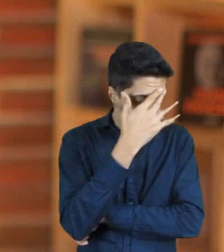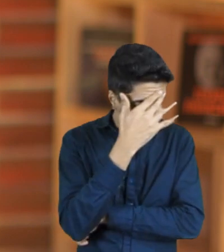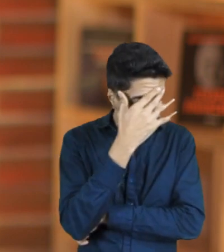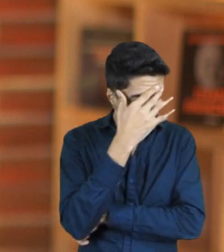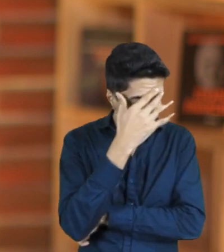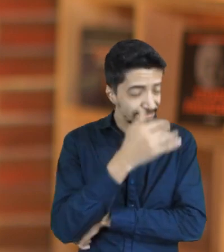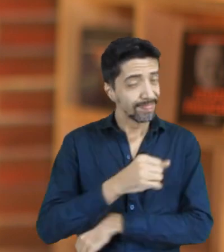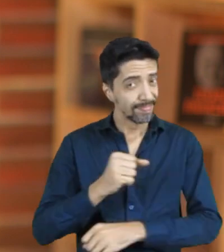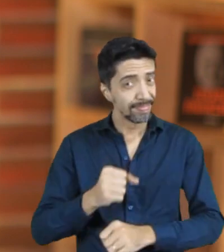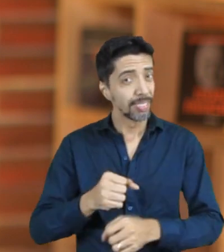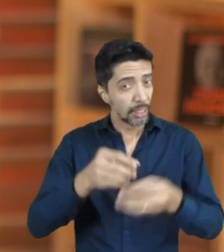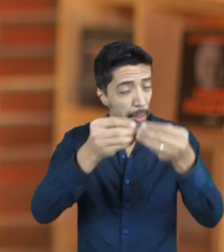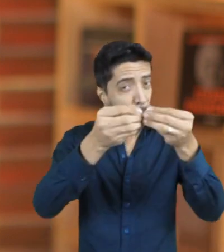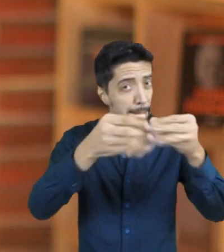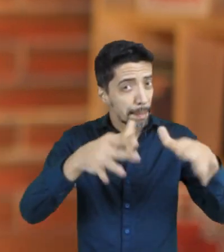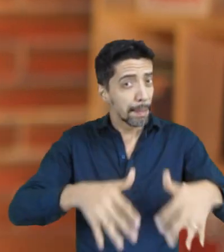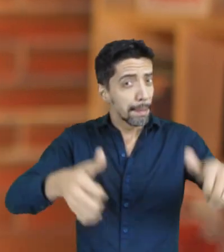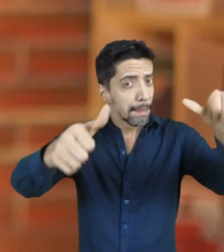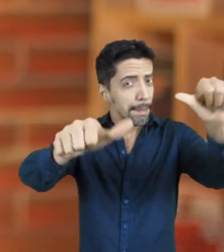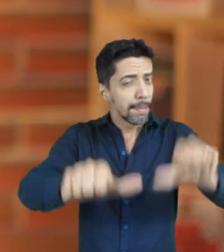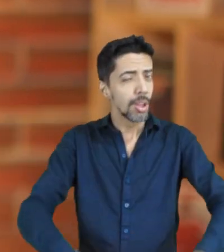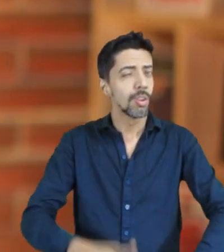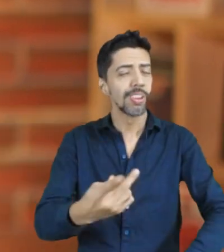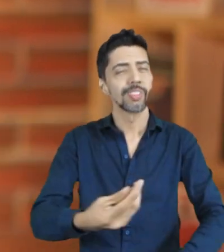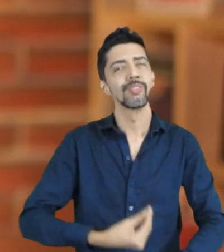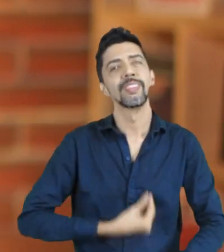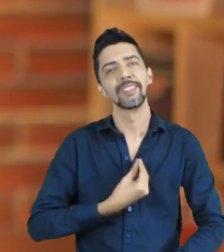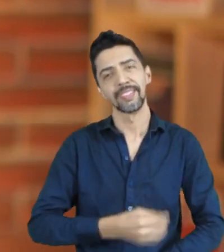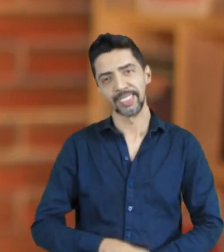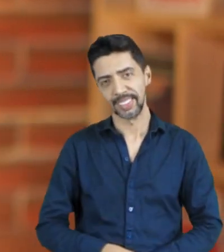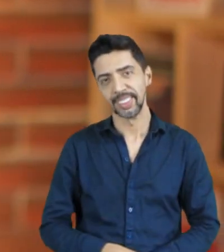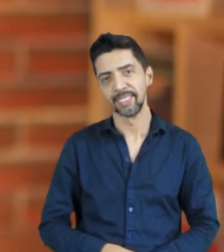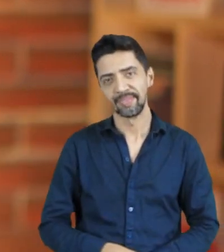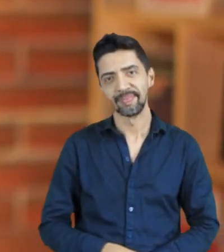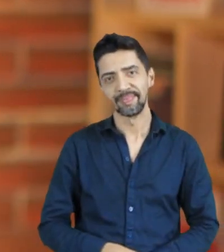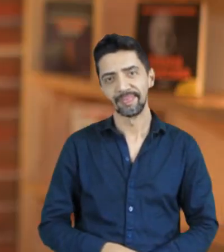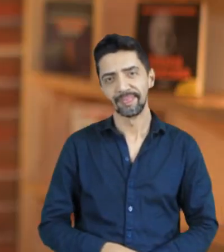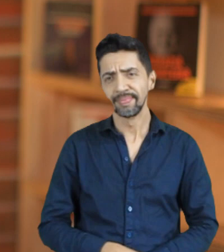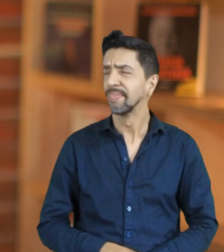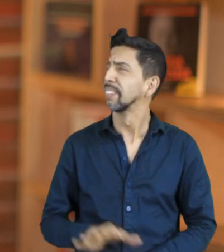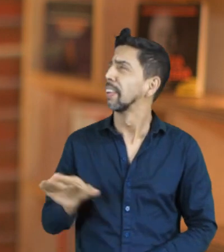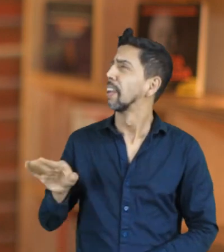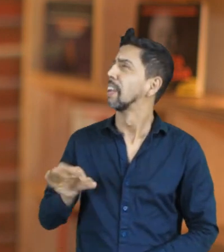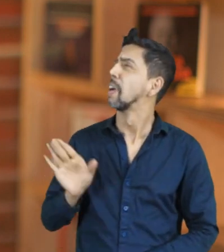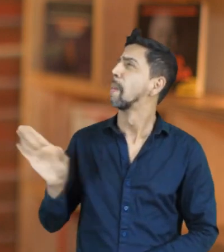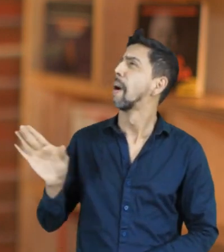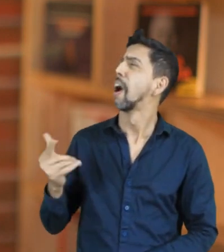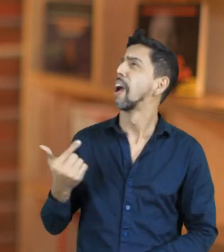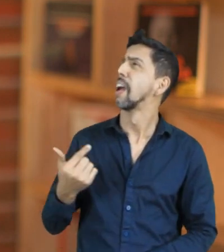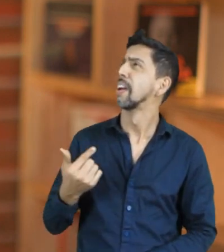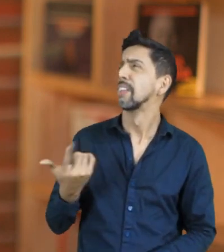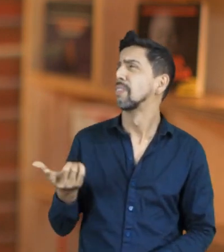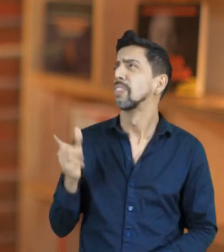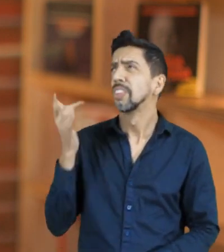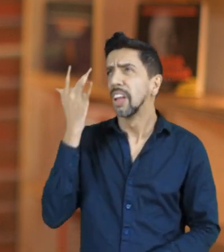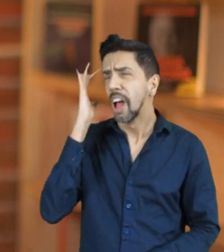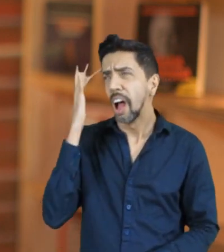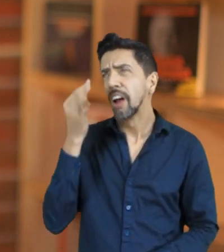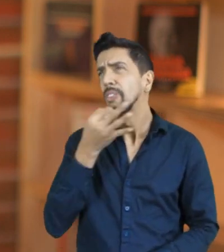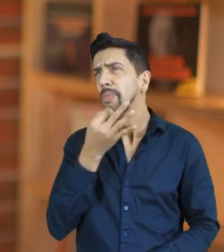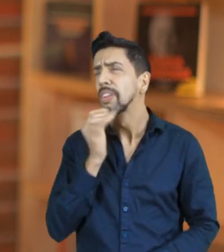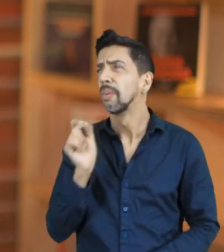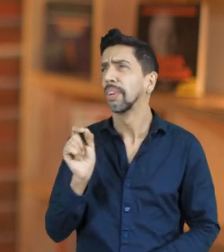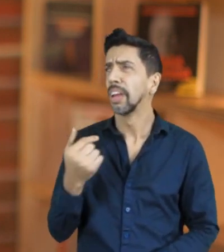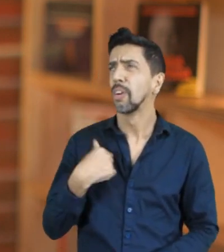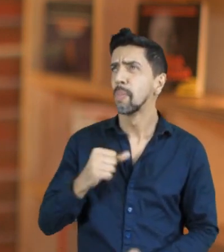possível que ele torna-se um grande vilão da vida financeira das pessoas mas Reinaldo eu devo ter um cartão limite